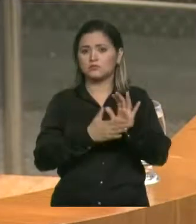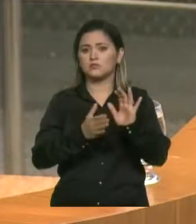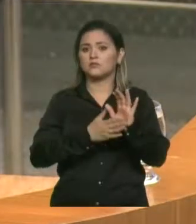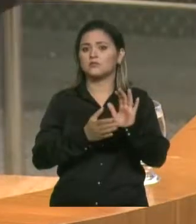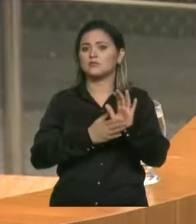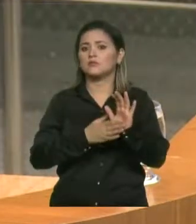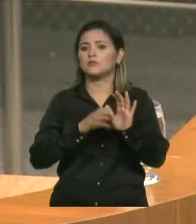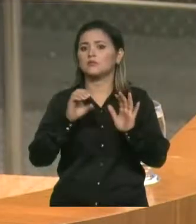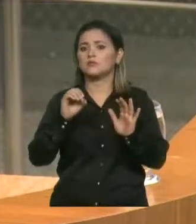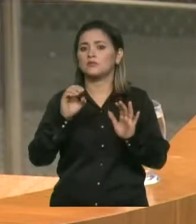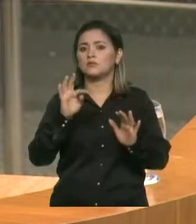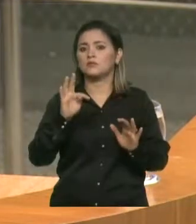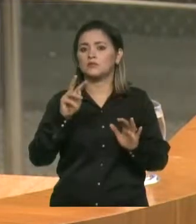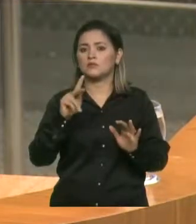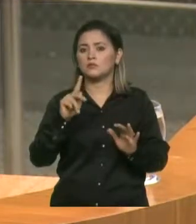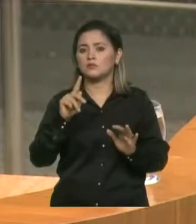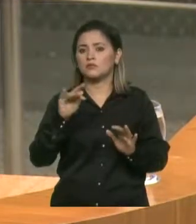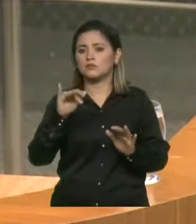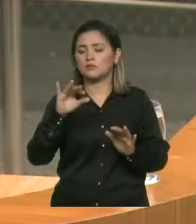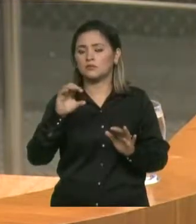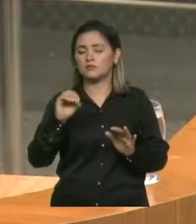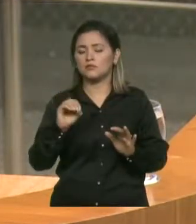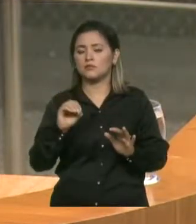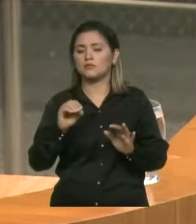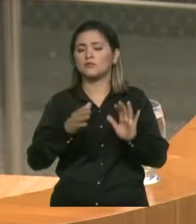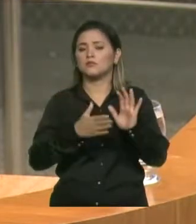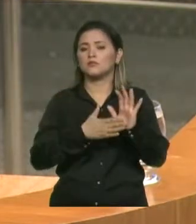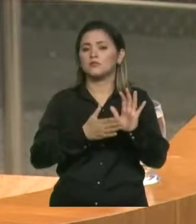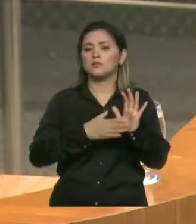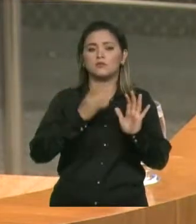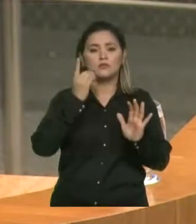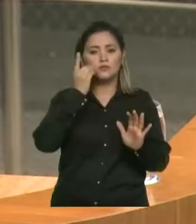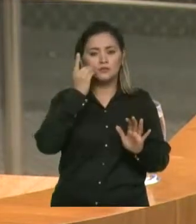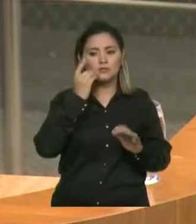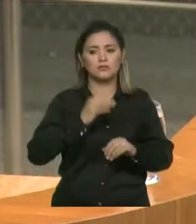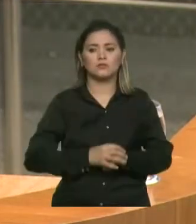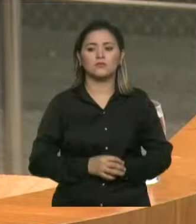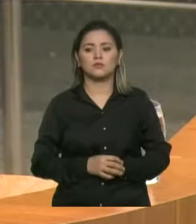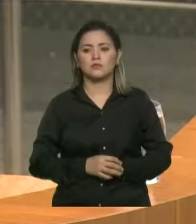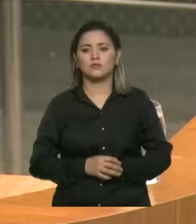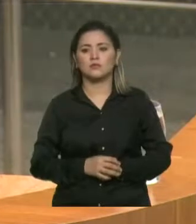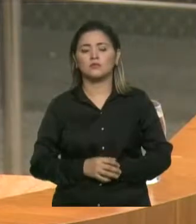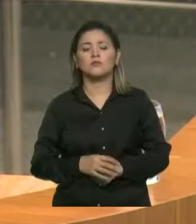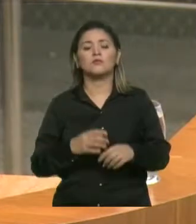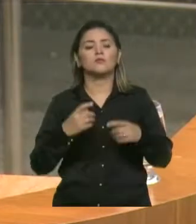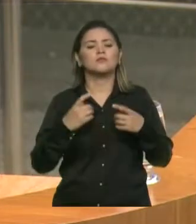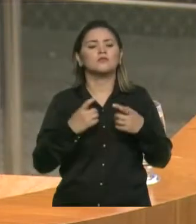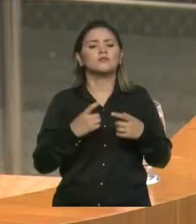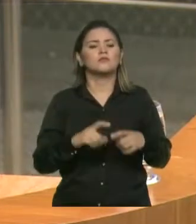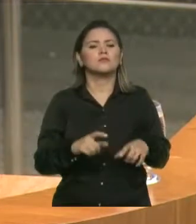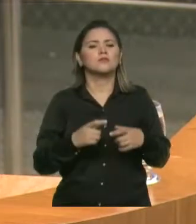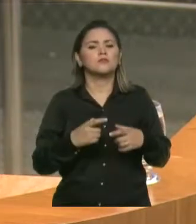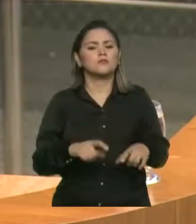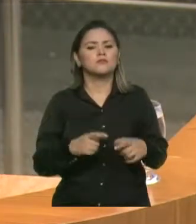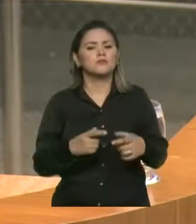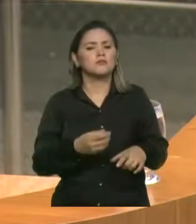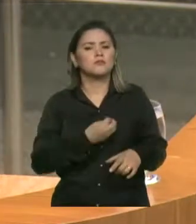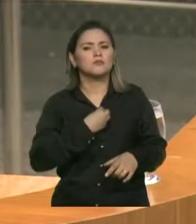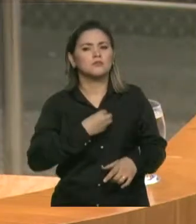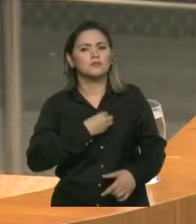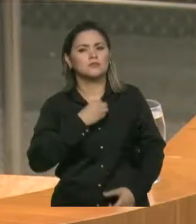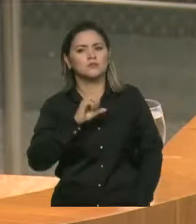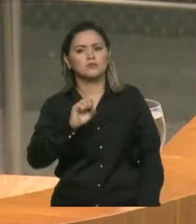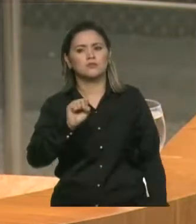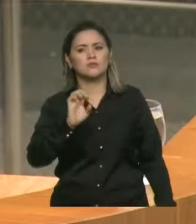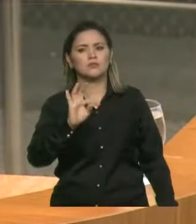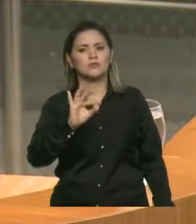que diz: onde andará Stephen Fry? E eu faço a paródia